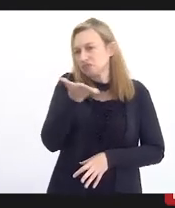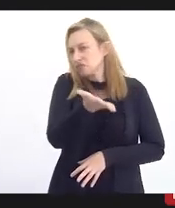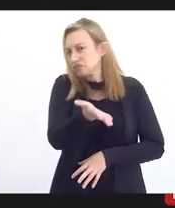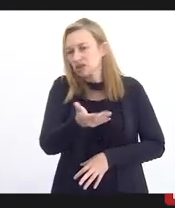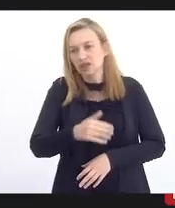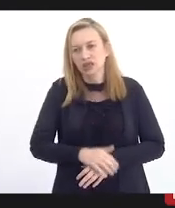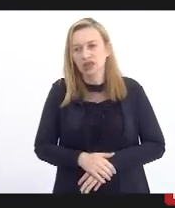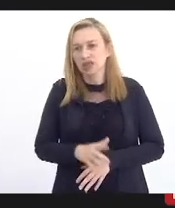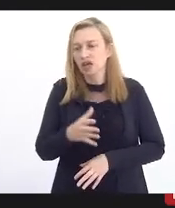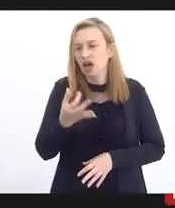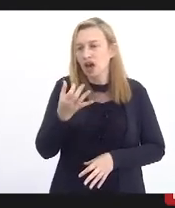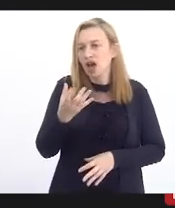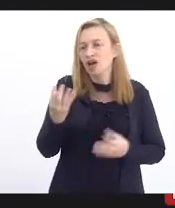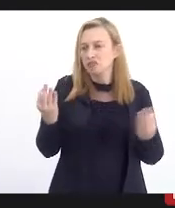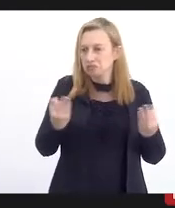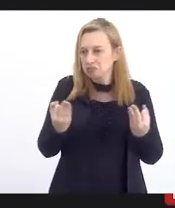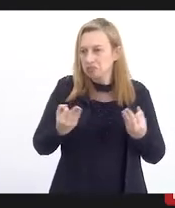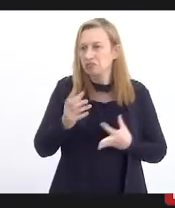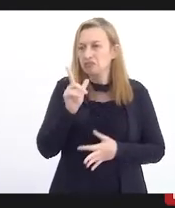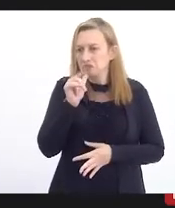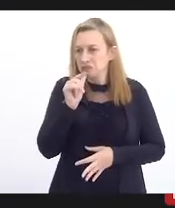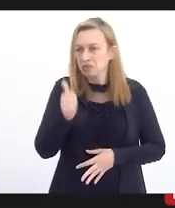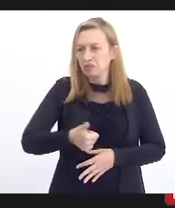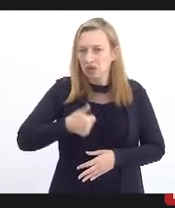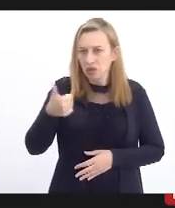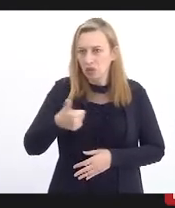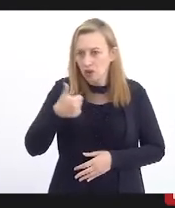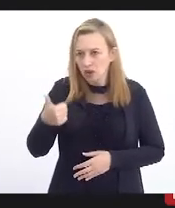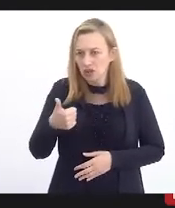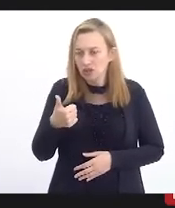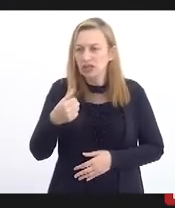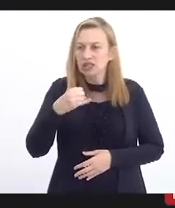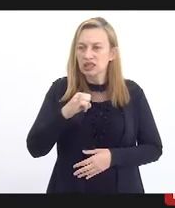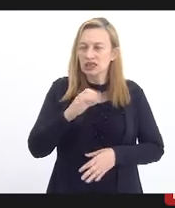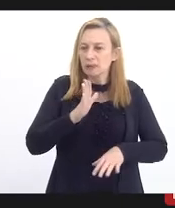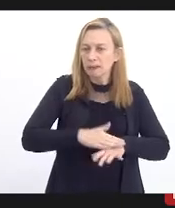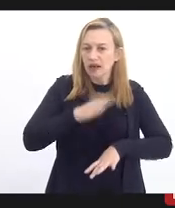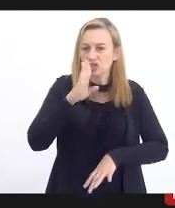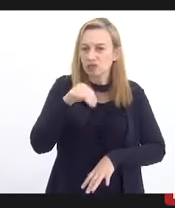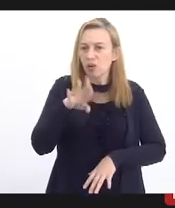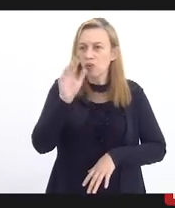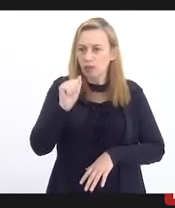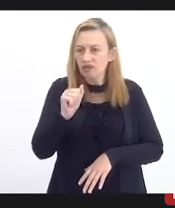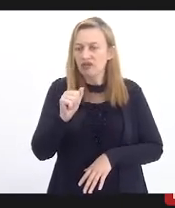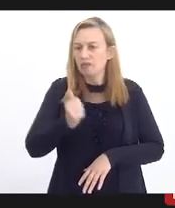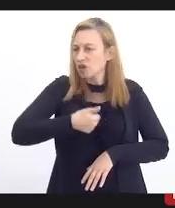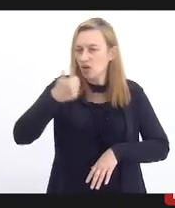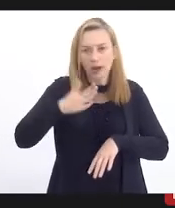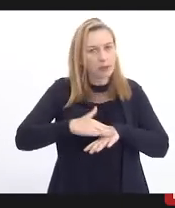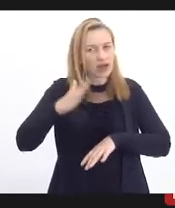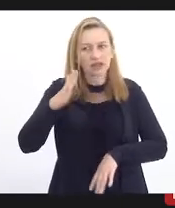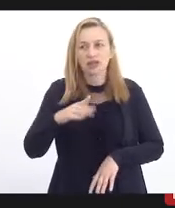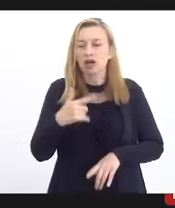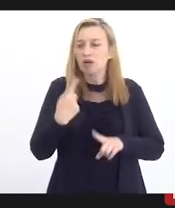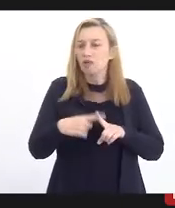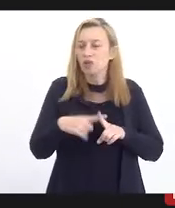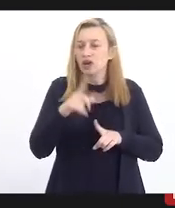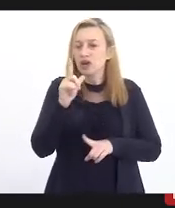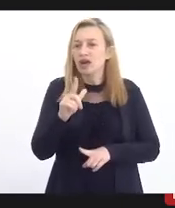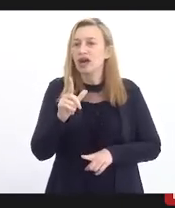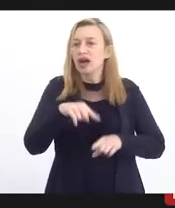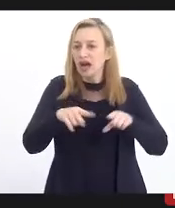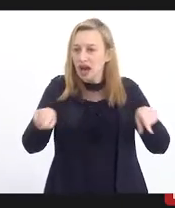está ótima assim na lagoa, está melhorando. Entendeu? Se botar mais bomba, creio que vai melhorar mais ainda. Porque a lagoa